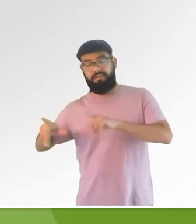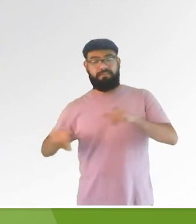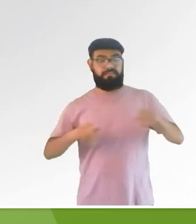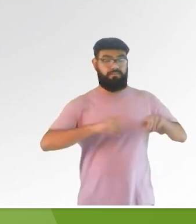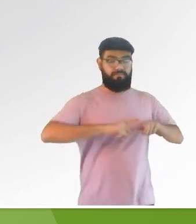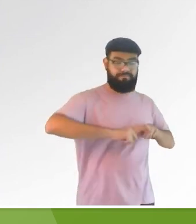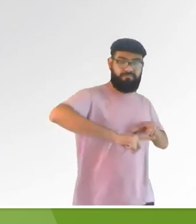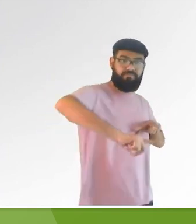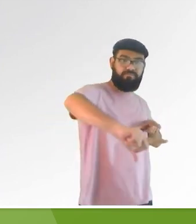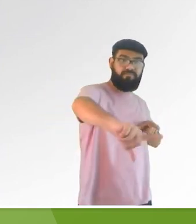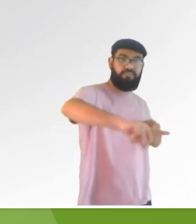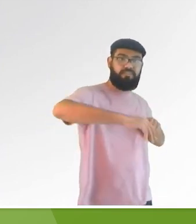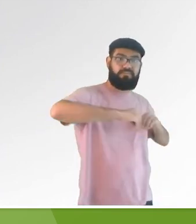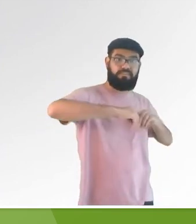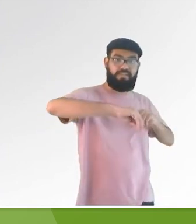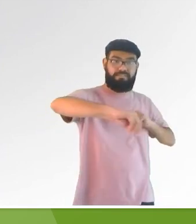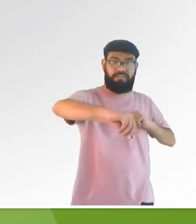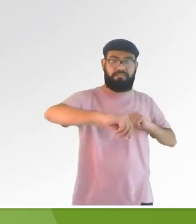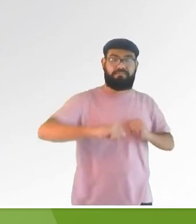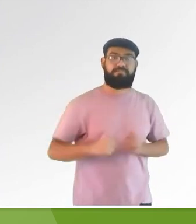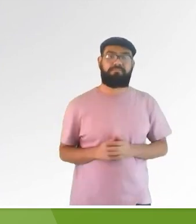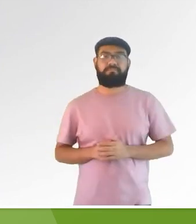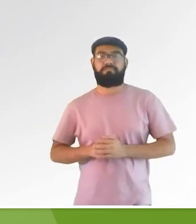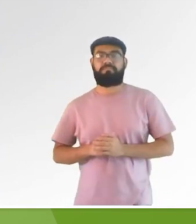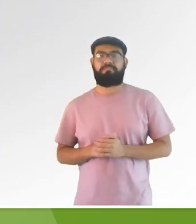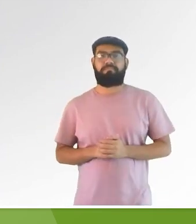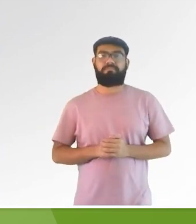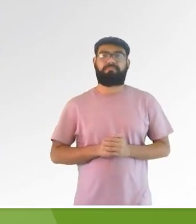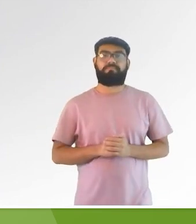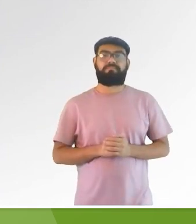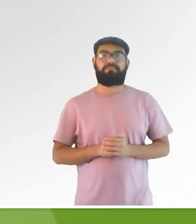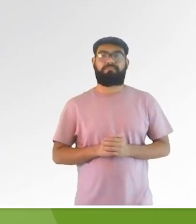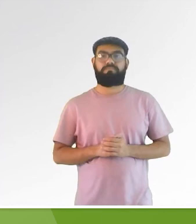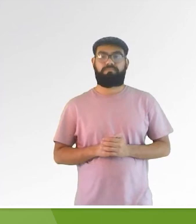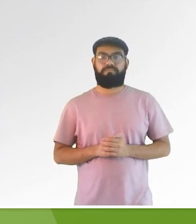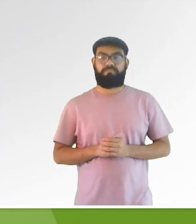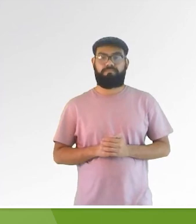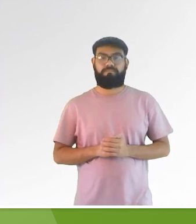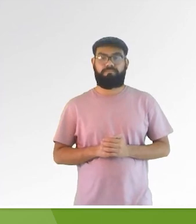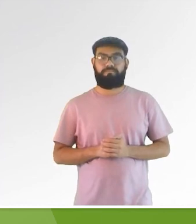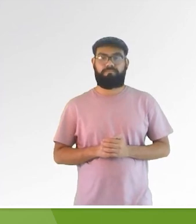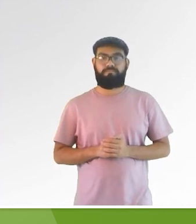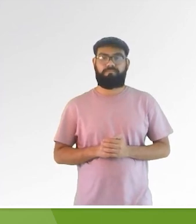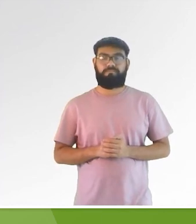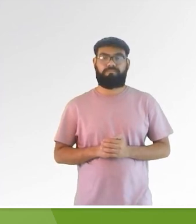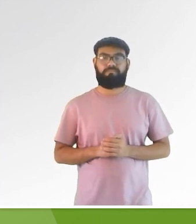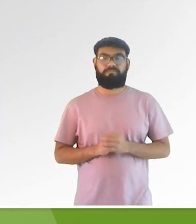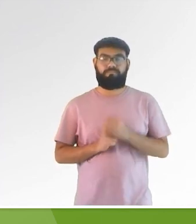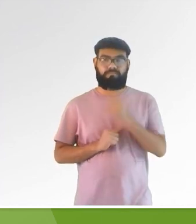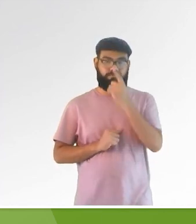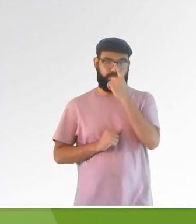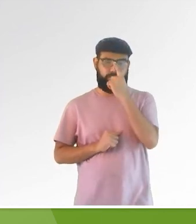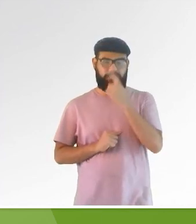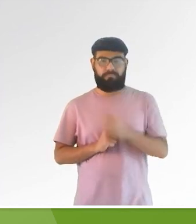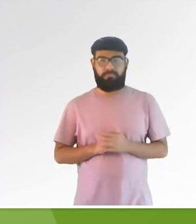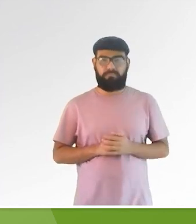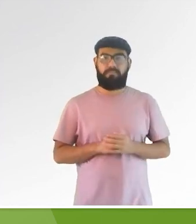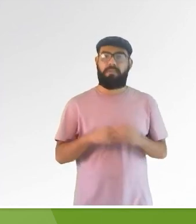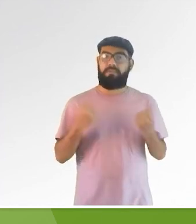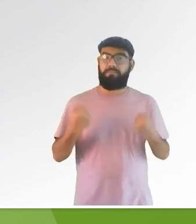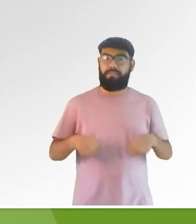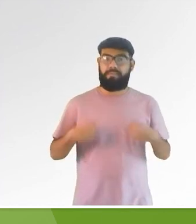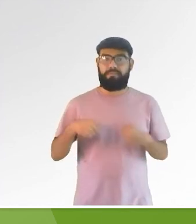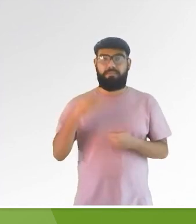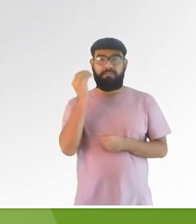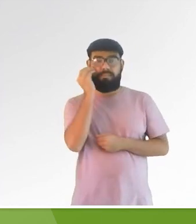ali no deserto, porque os fatores abióticos são diferentes, tá bom? Então a gente precisa observar, né,